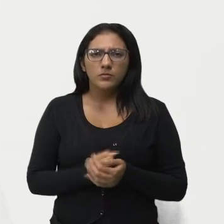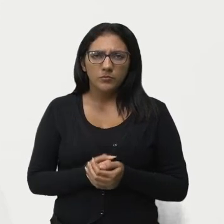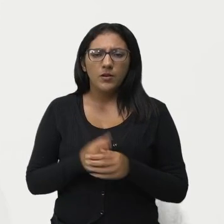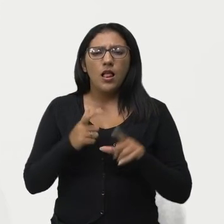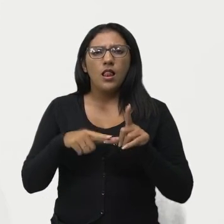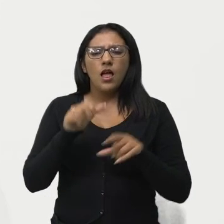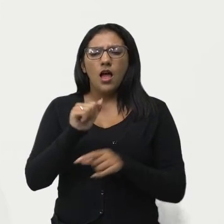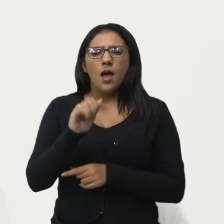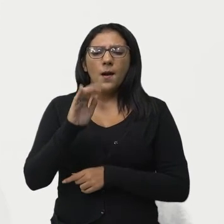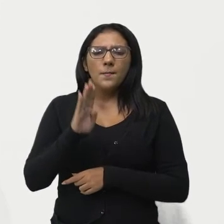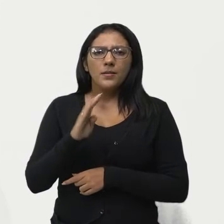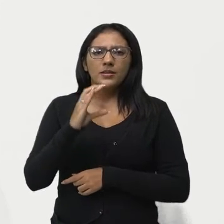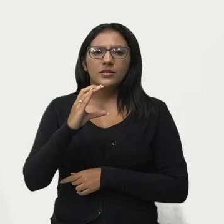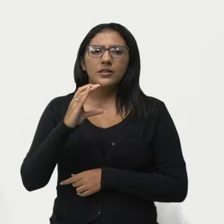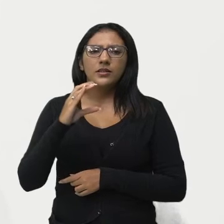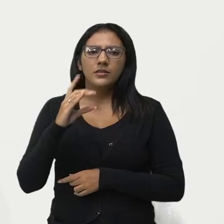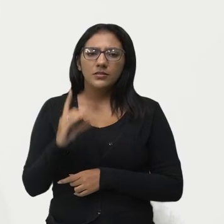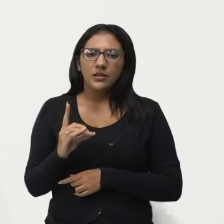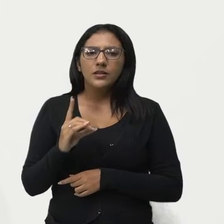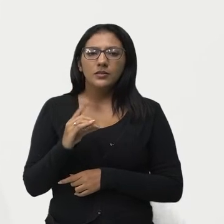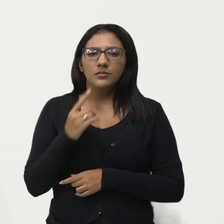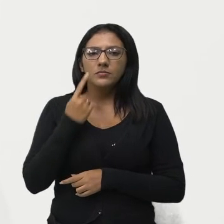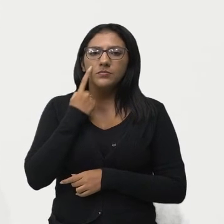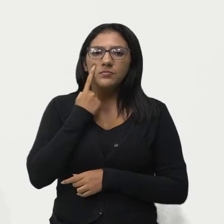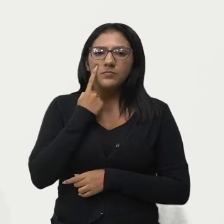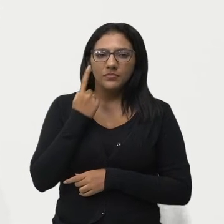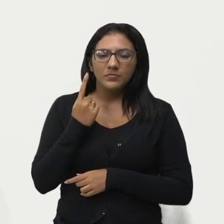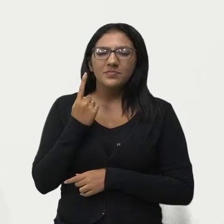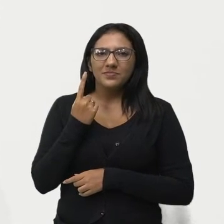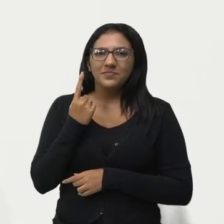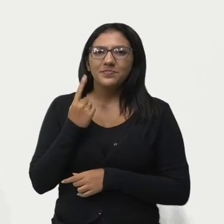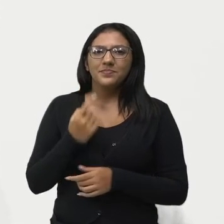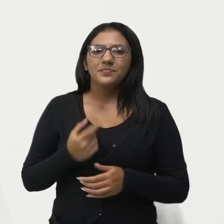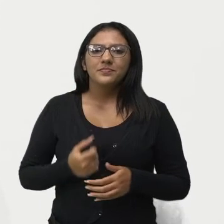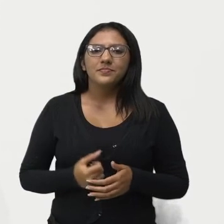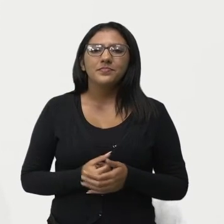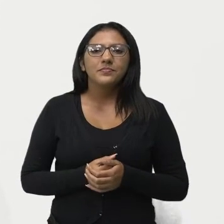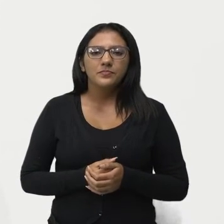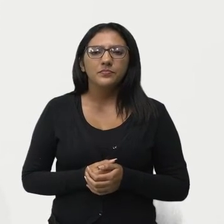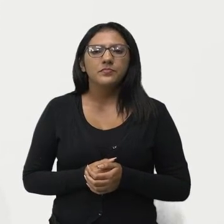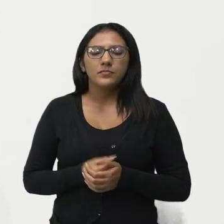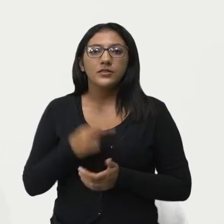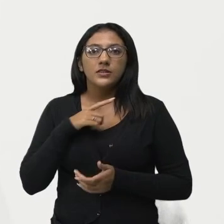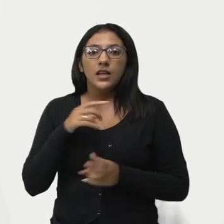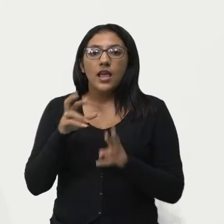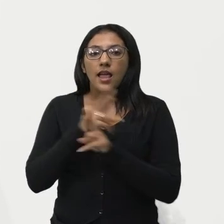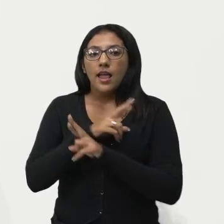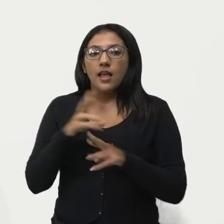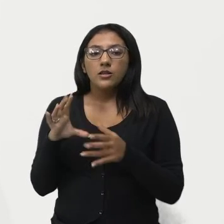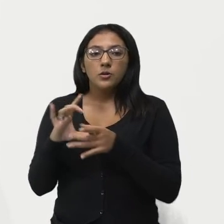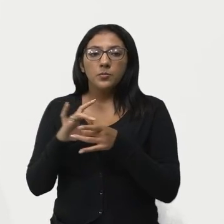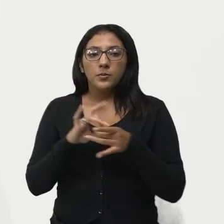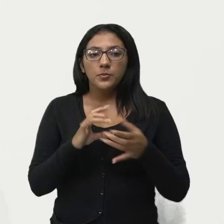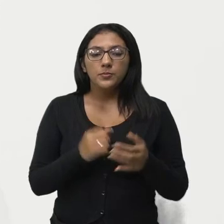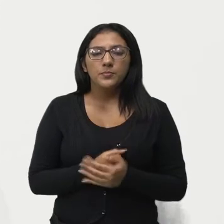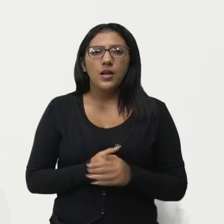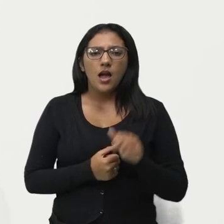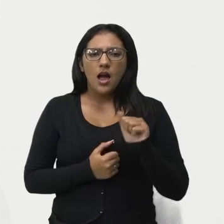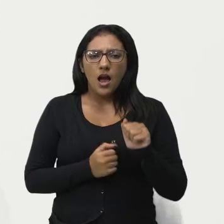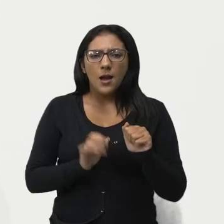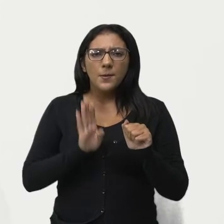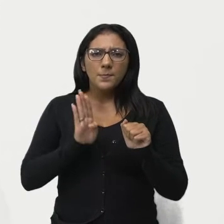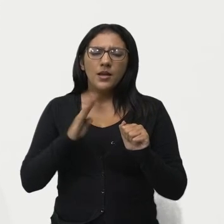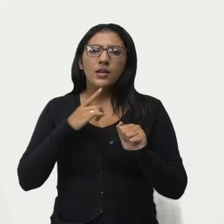D, com B diferente de 0 e D diferente de 0. Dizemos que esses números A e B são